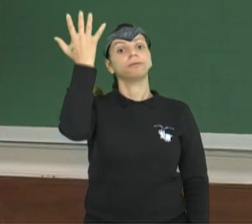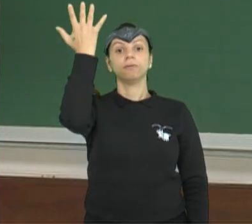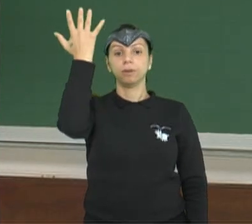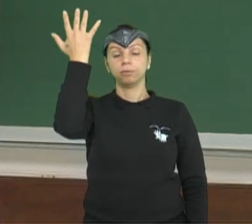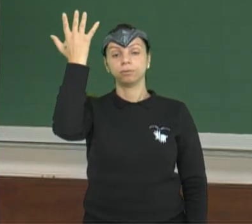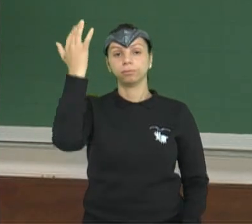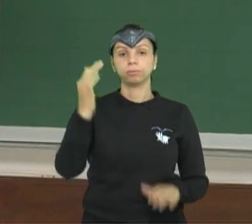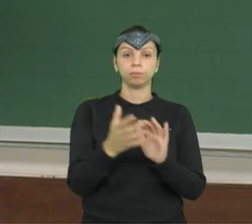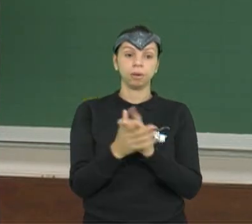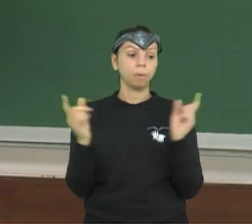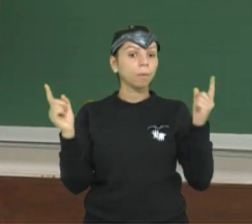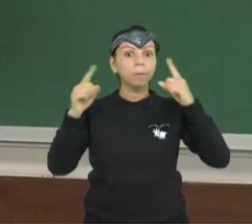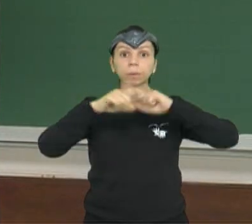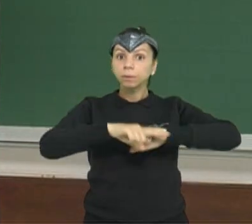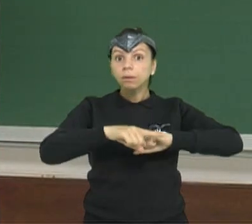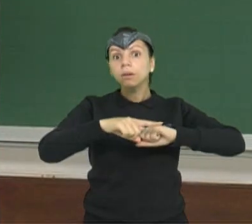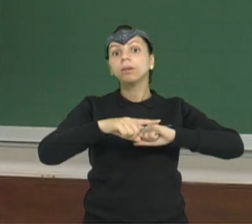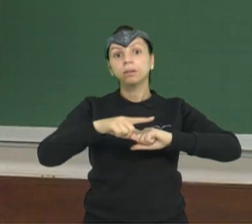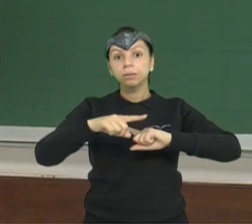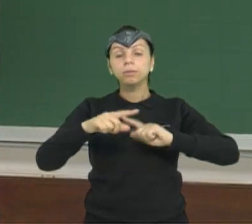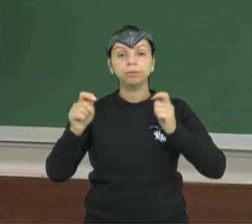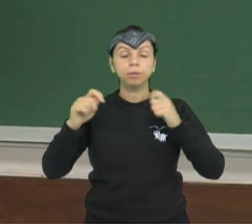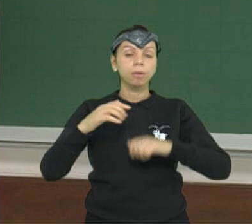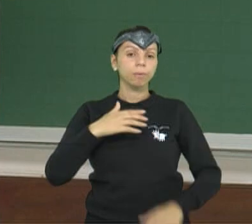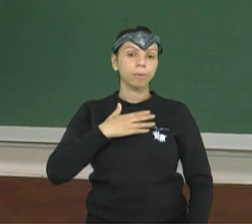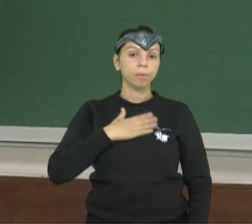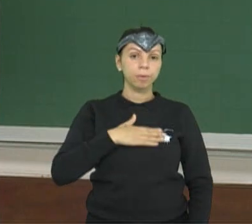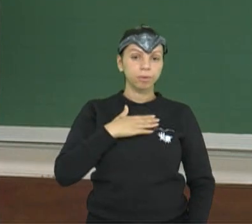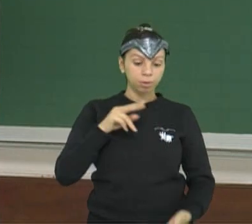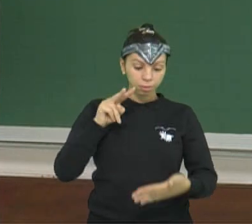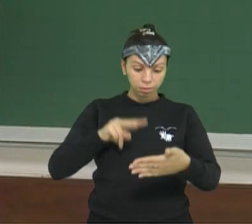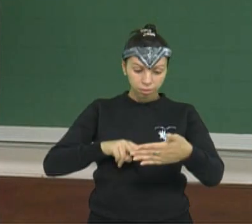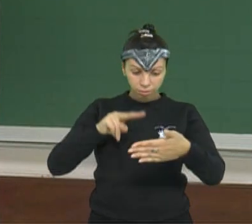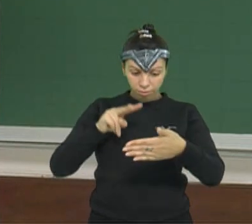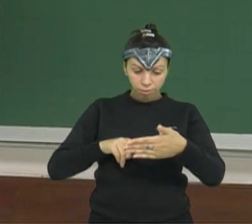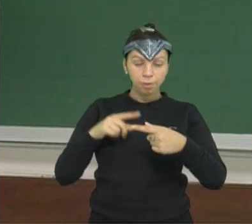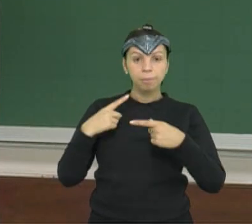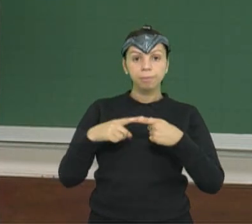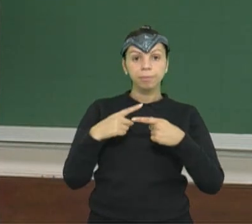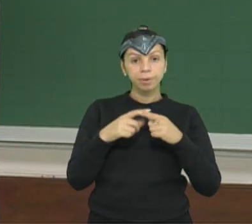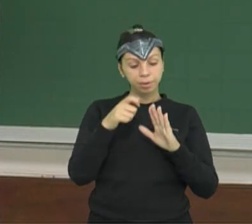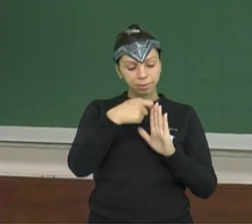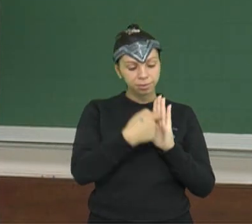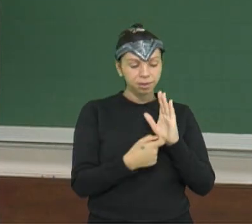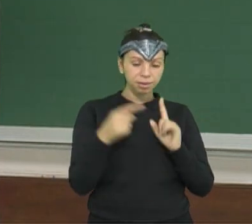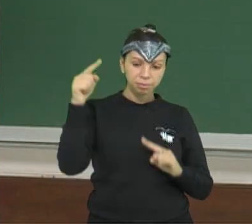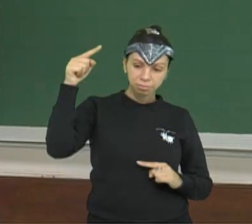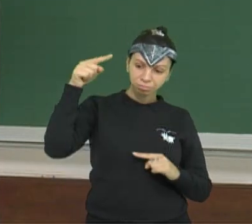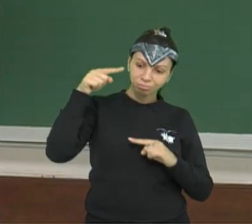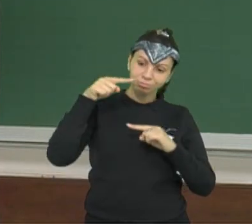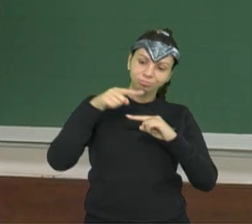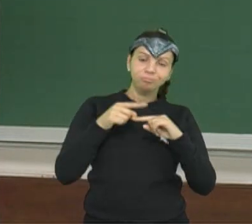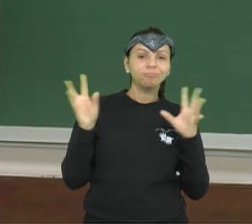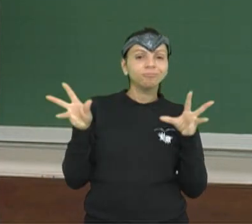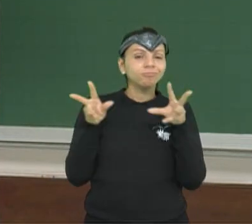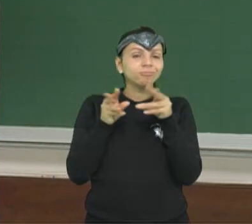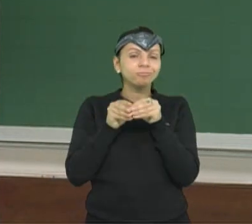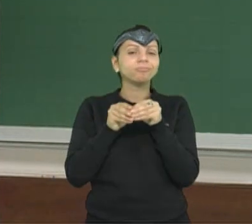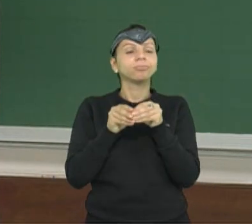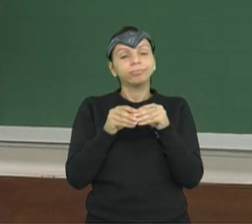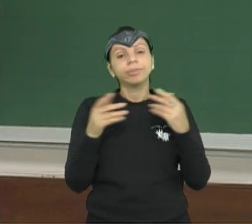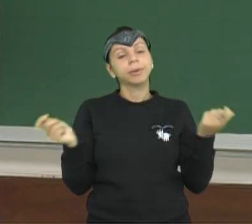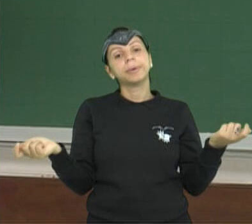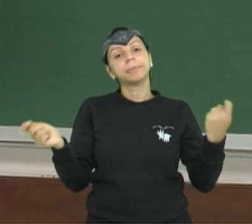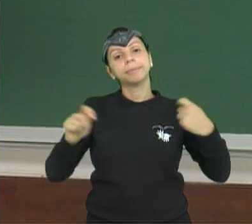é exatamente o contrário, né? Nós gostamos da leitura porque os textos são mais curtinhos, mais sintéticos e